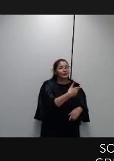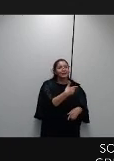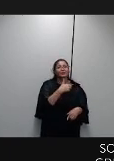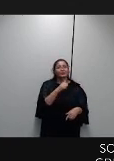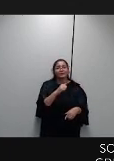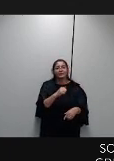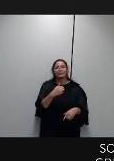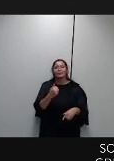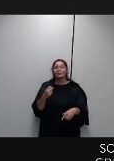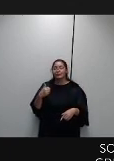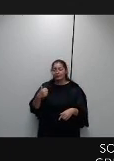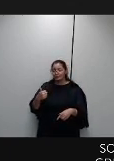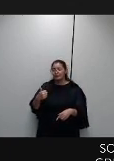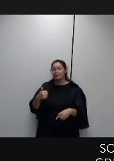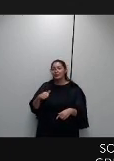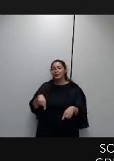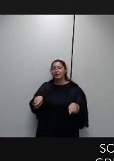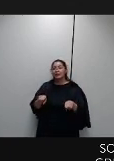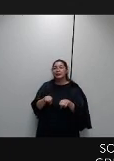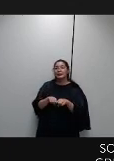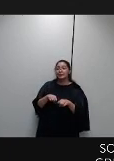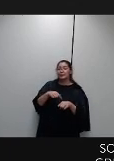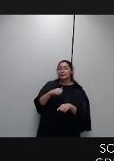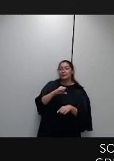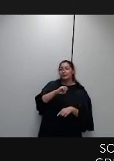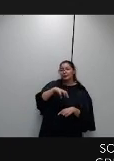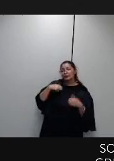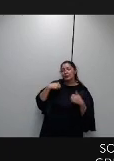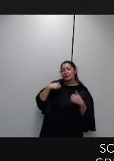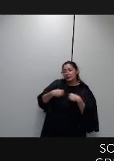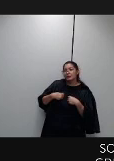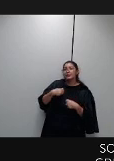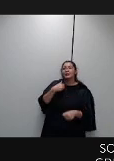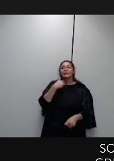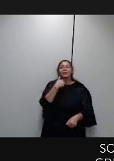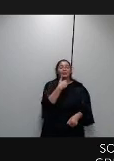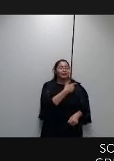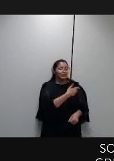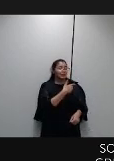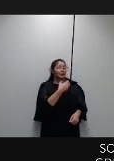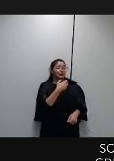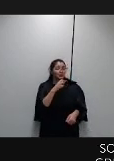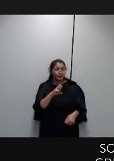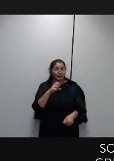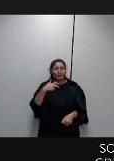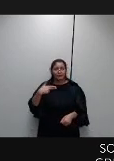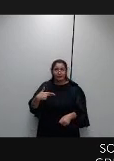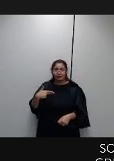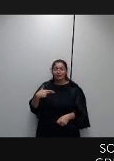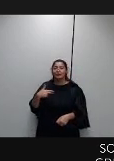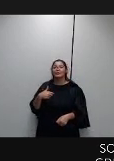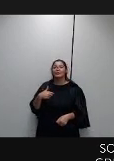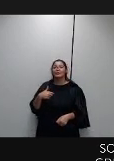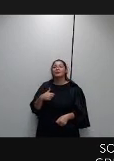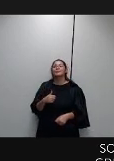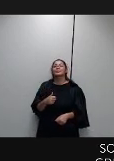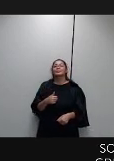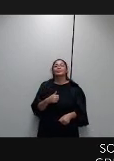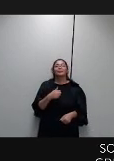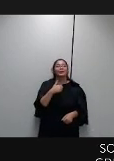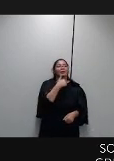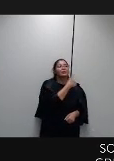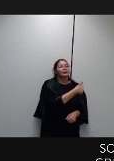Benedito Gonçalves O agravo regimental na aresp 7 56 56 agravo interno no aresp 13595